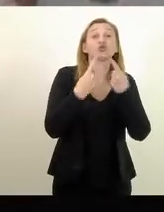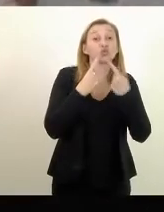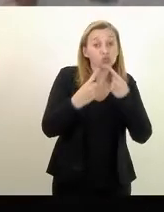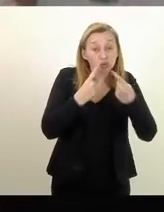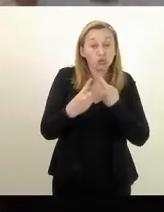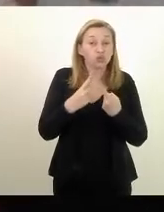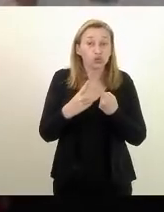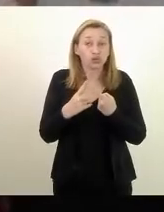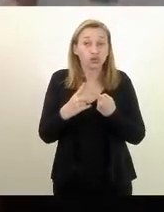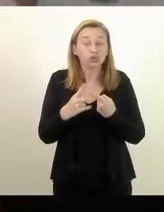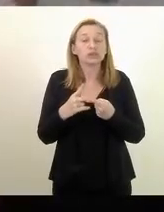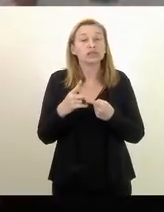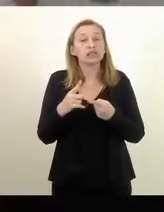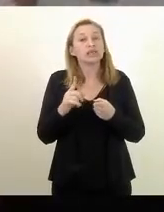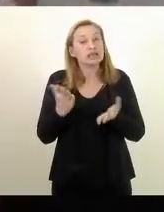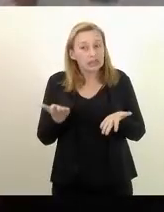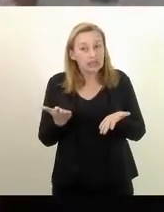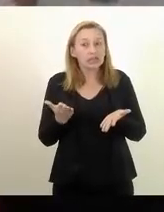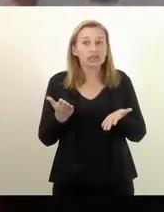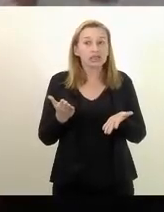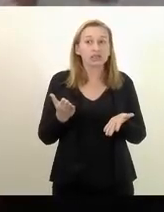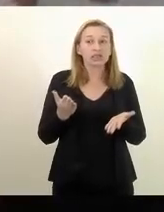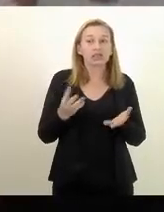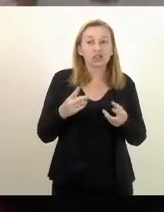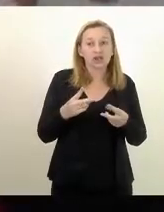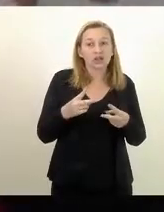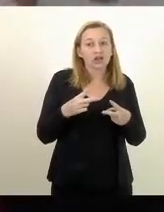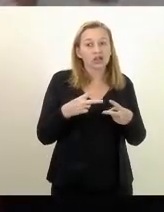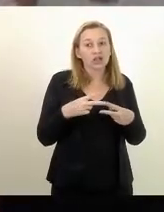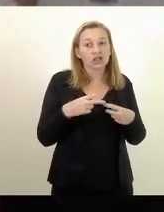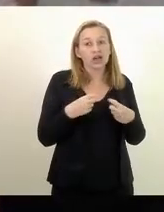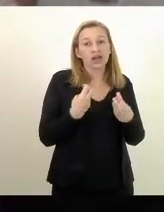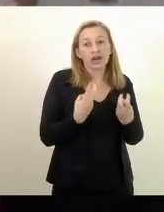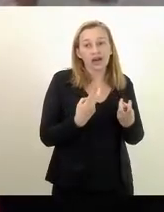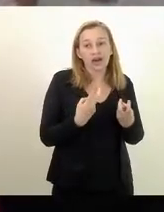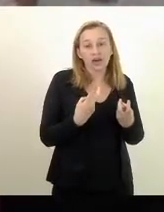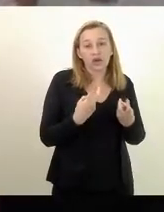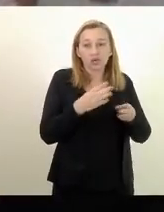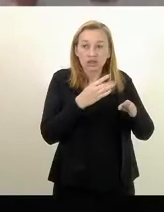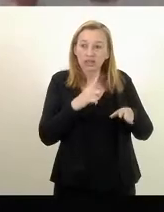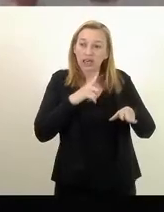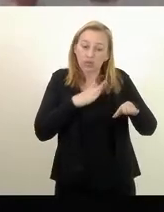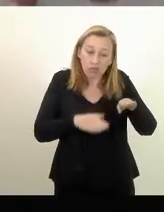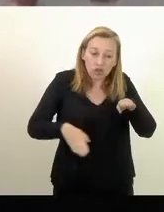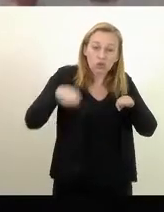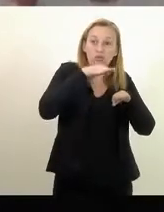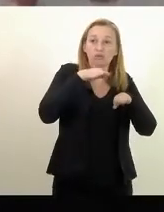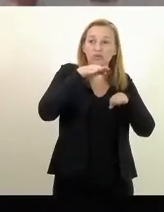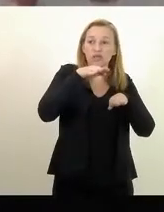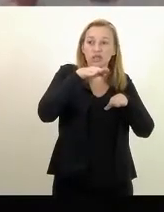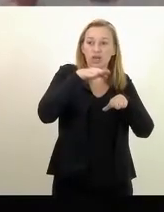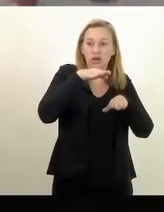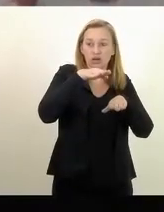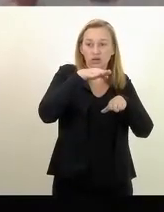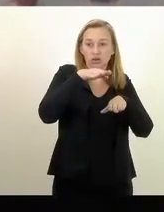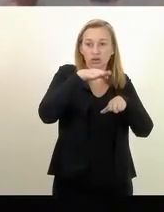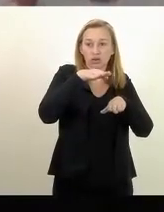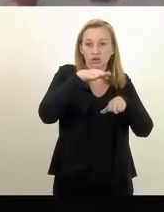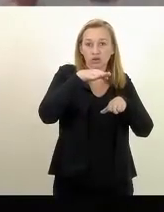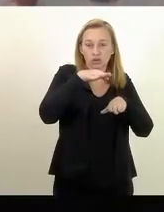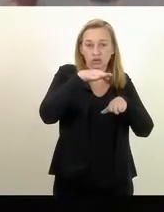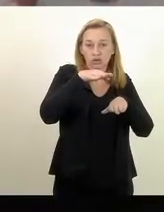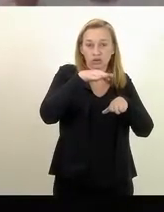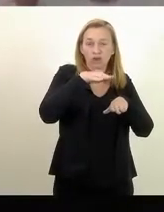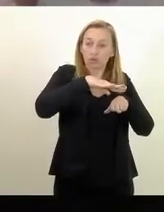que ainda evocam uma submissão e uma subjugação dos corpos das mulheres